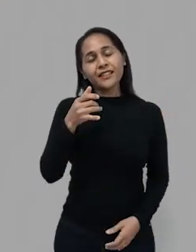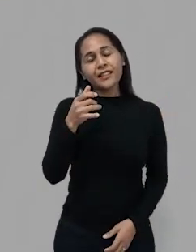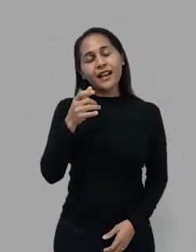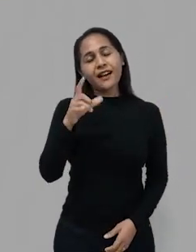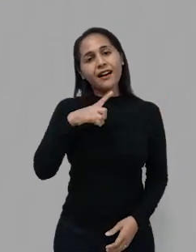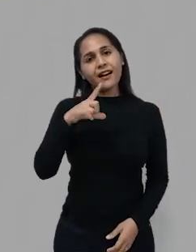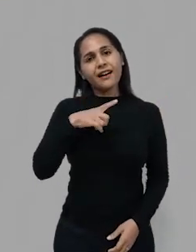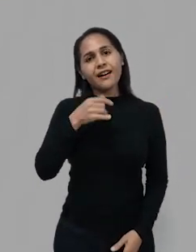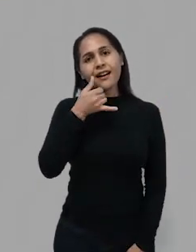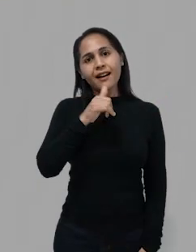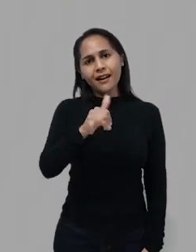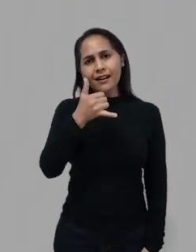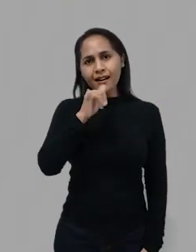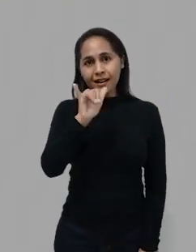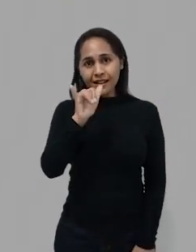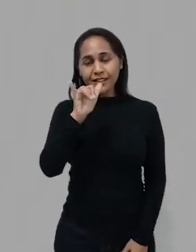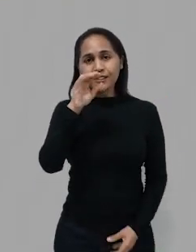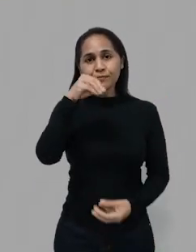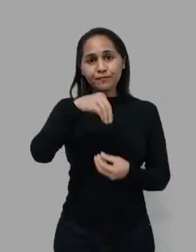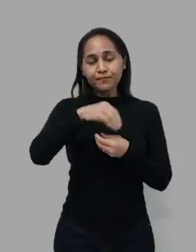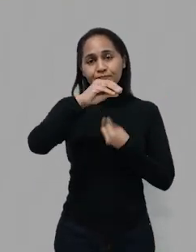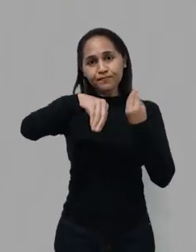passe pela solução.